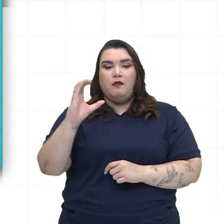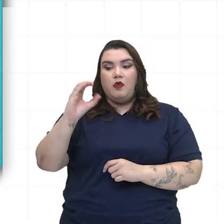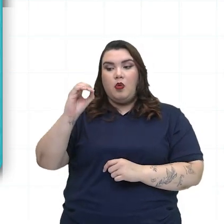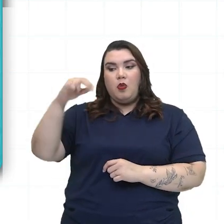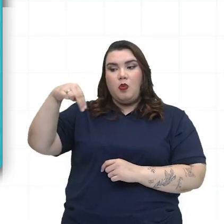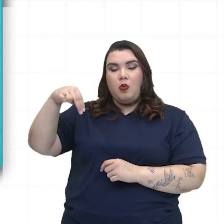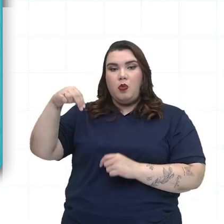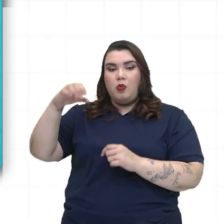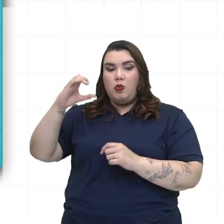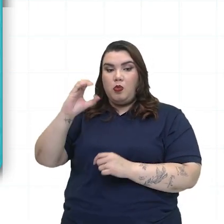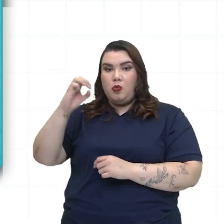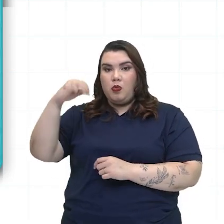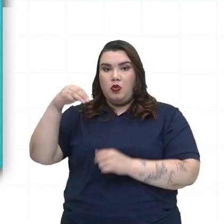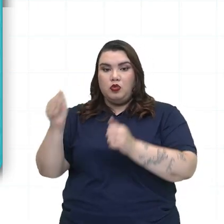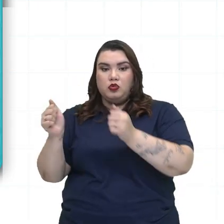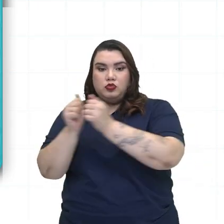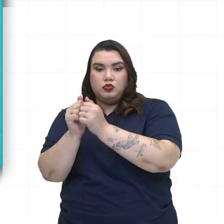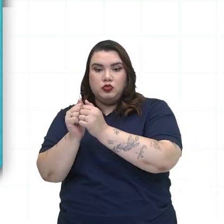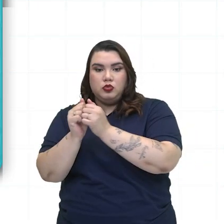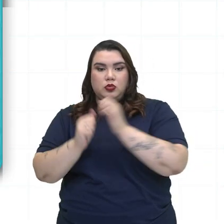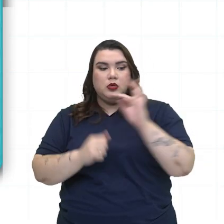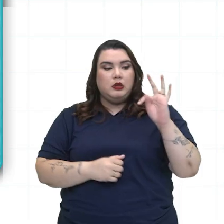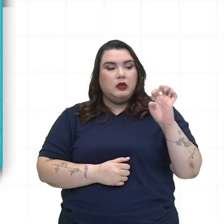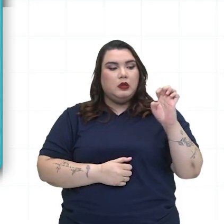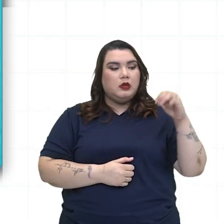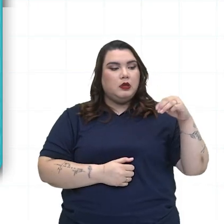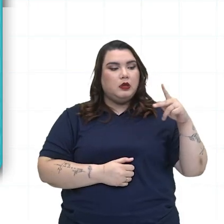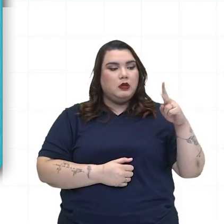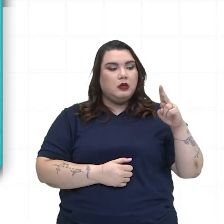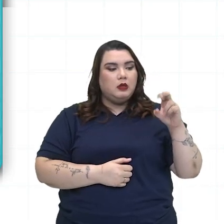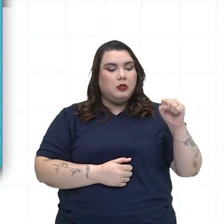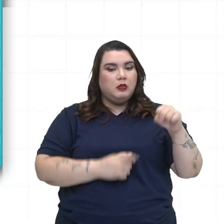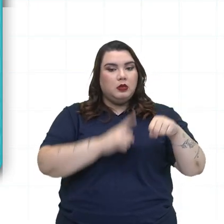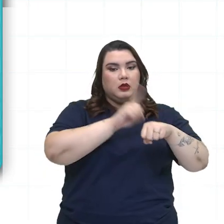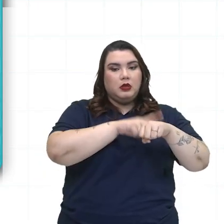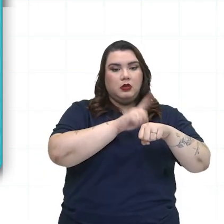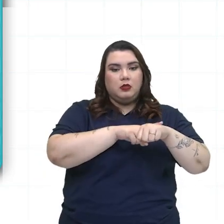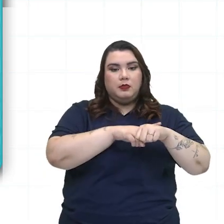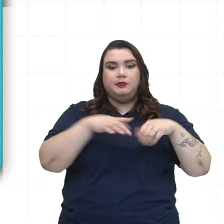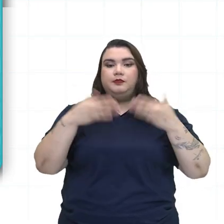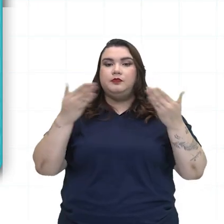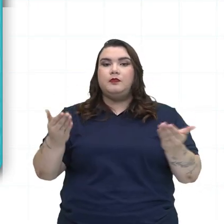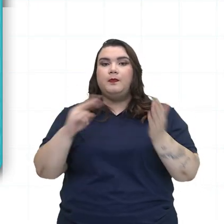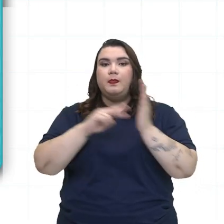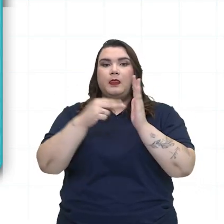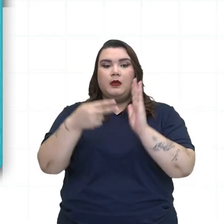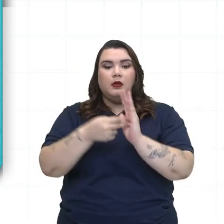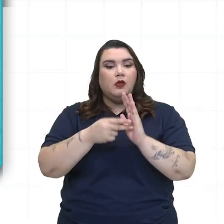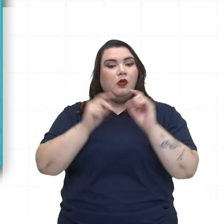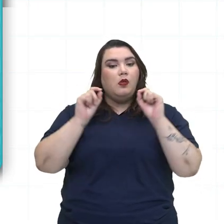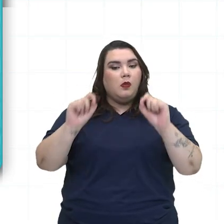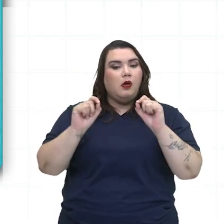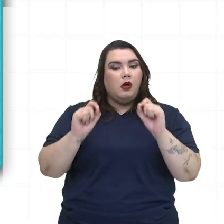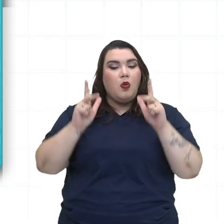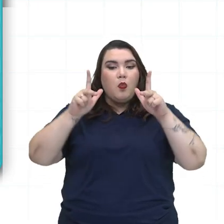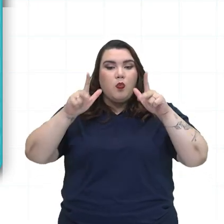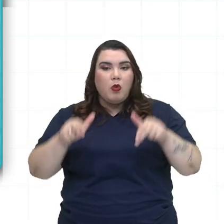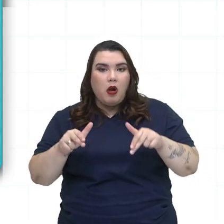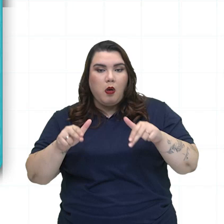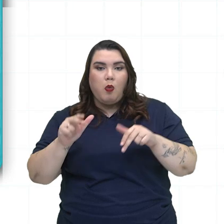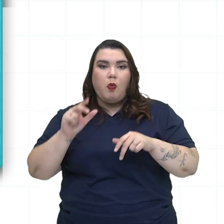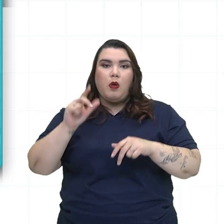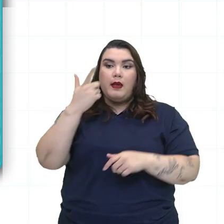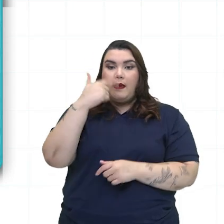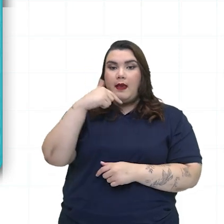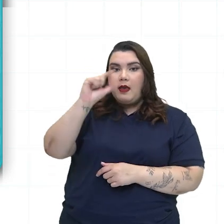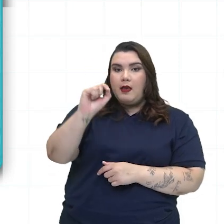com, junto, e tempus, tempo. Ou seja, significa que ou quem do mesmo